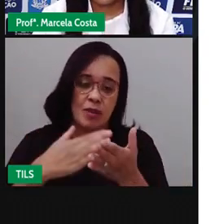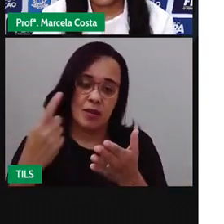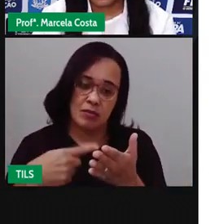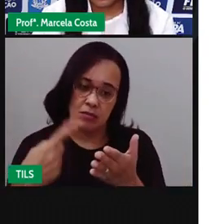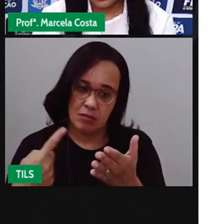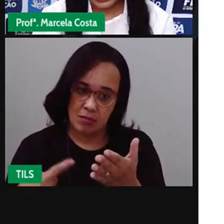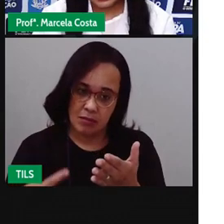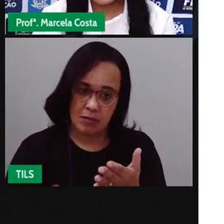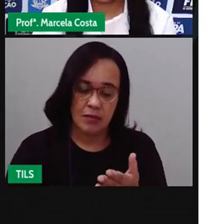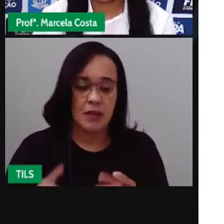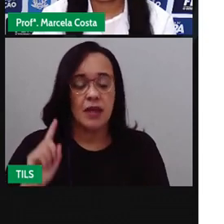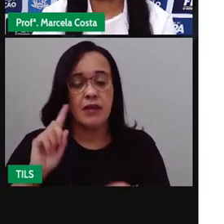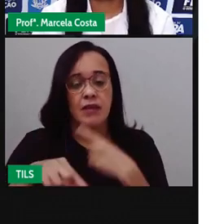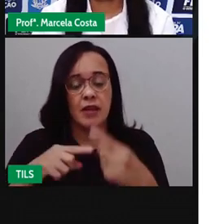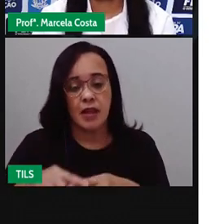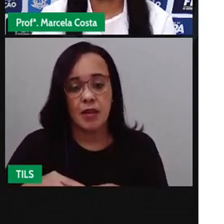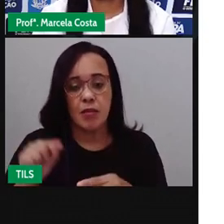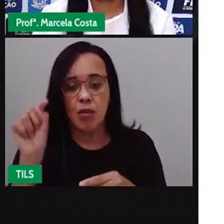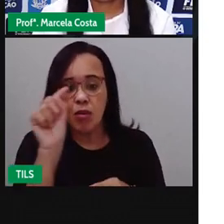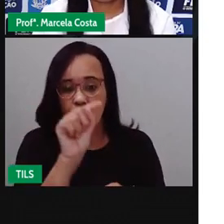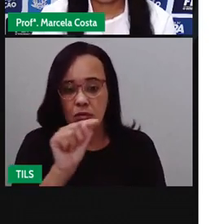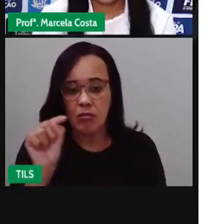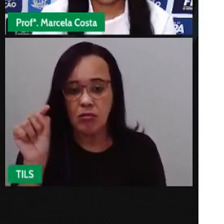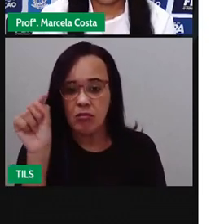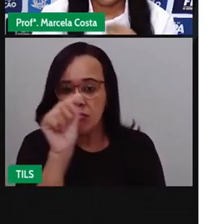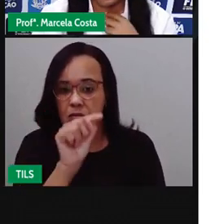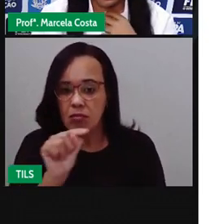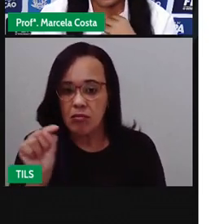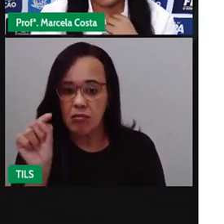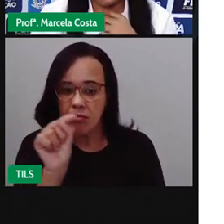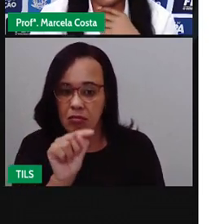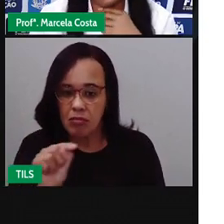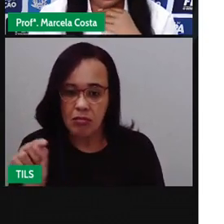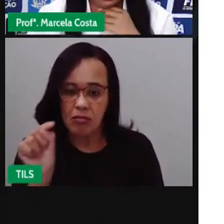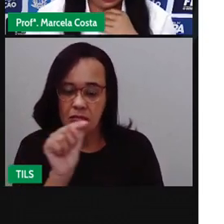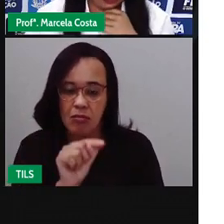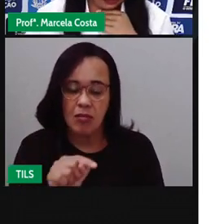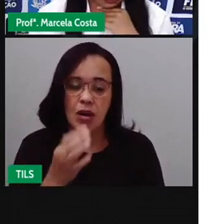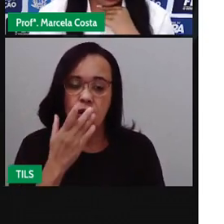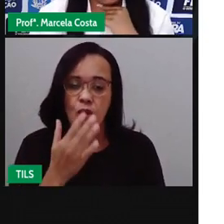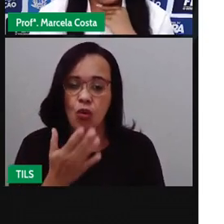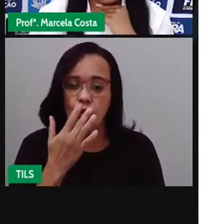marcando essas palavras que têm o som parecido.